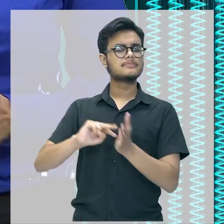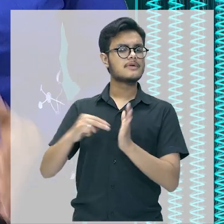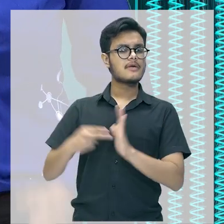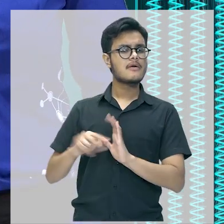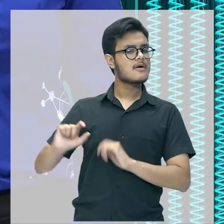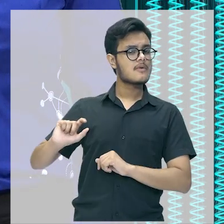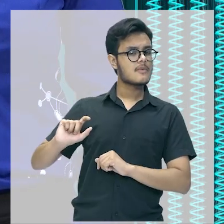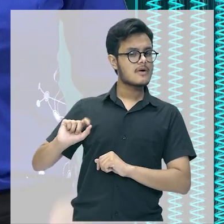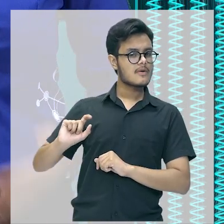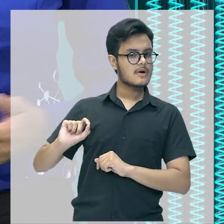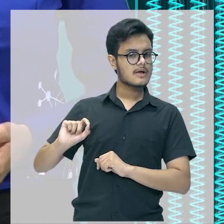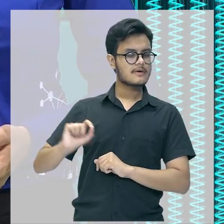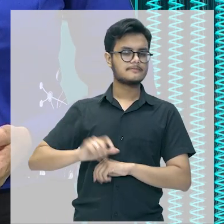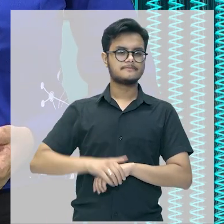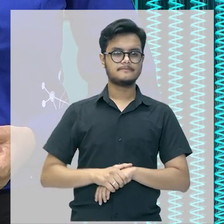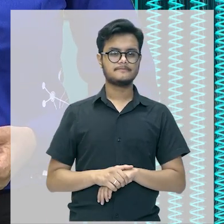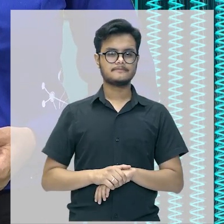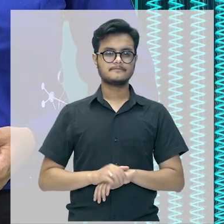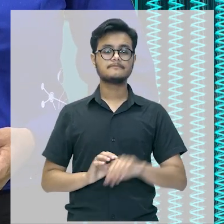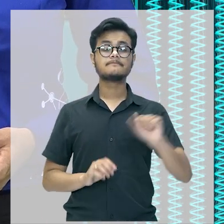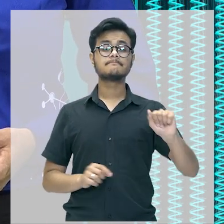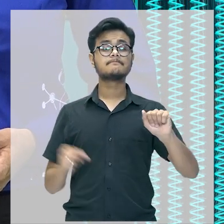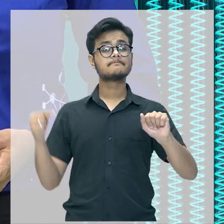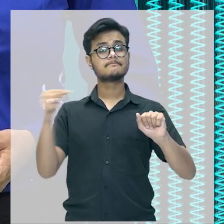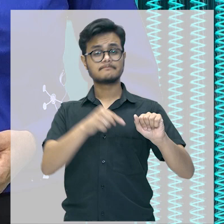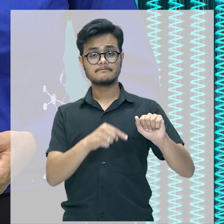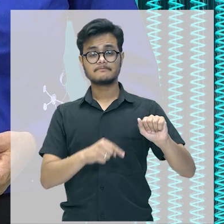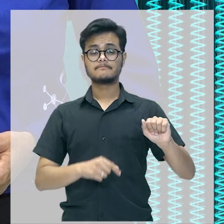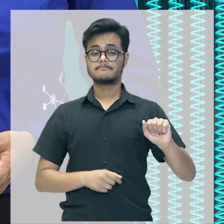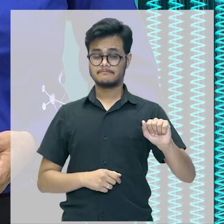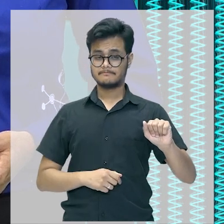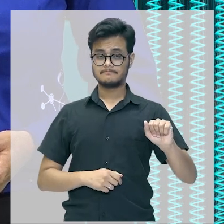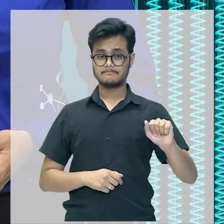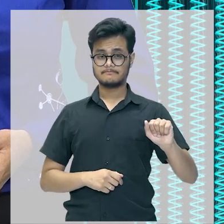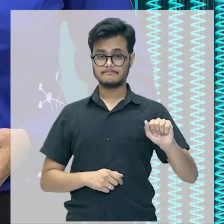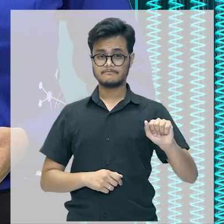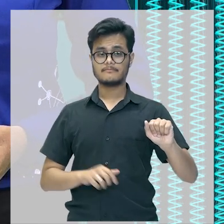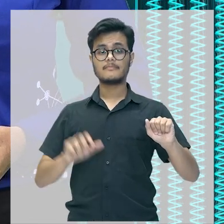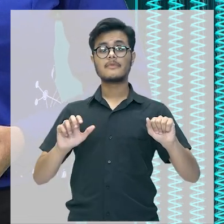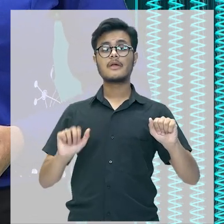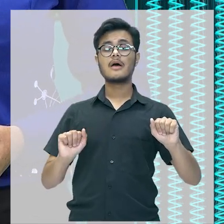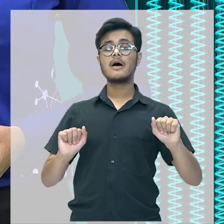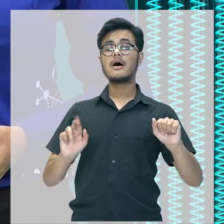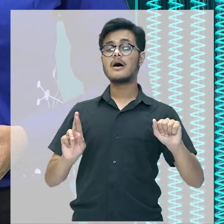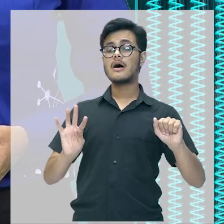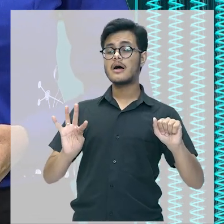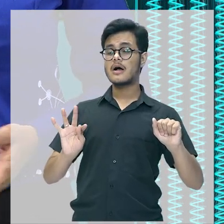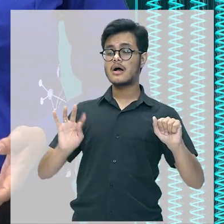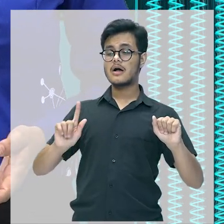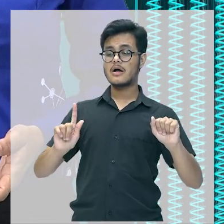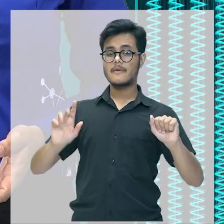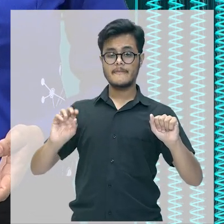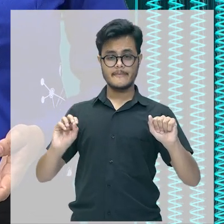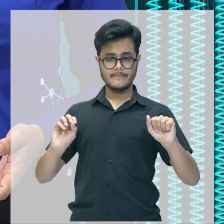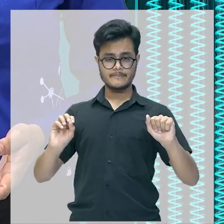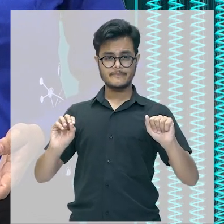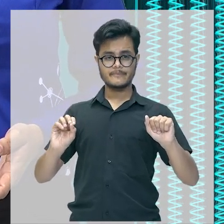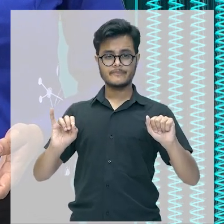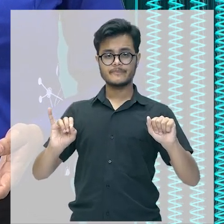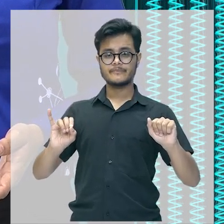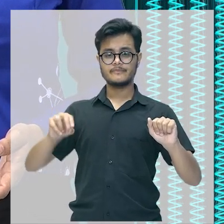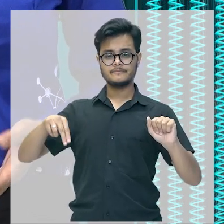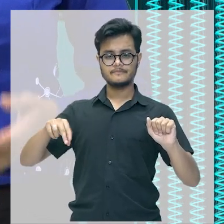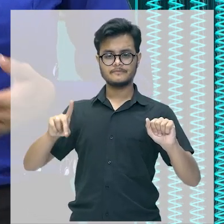são essas. Então, a gente está falando de quê? Do indefinite article a. Então, o que é isso aí? É o